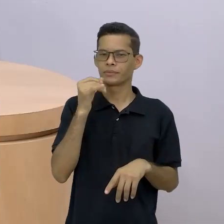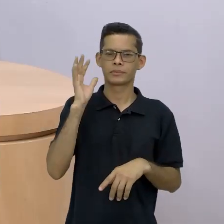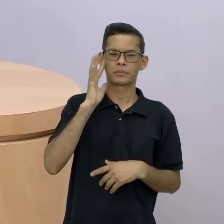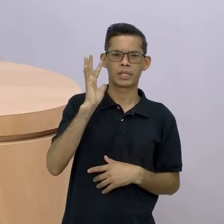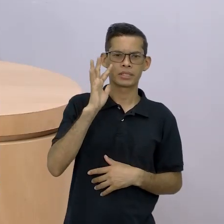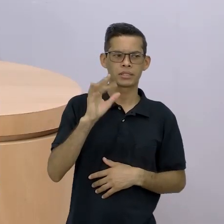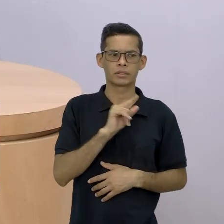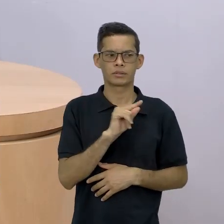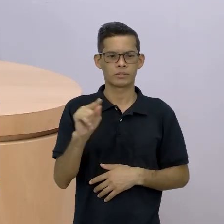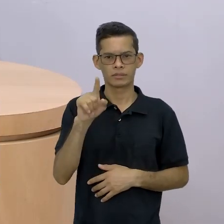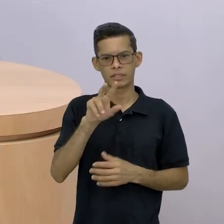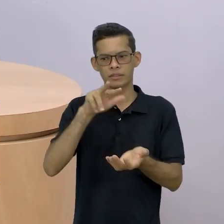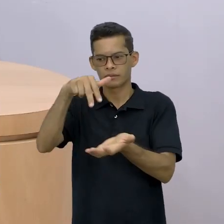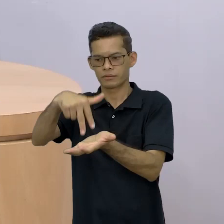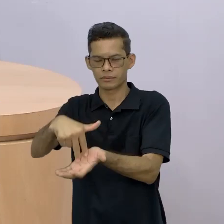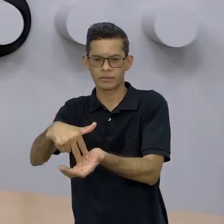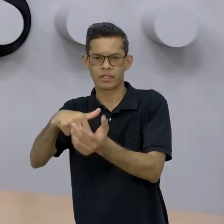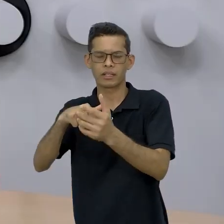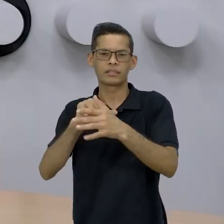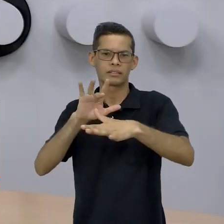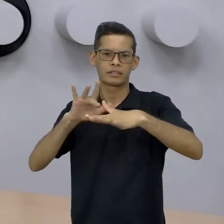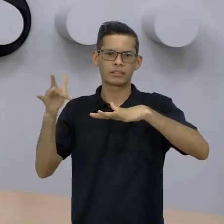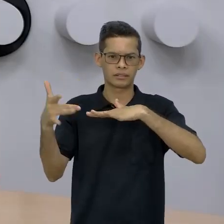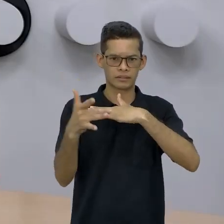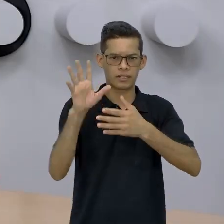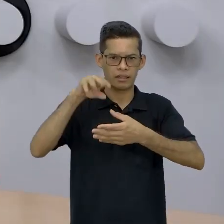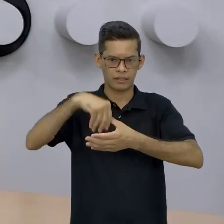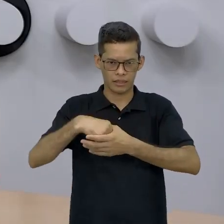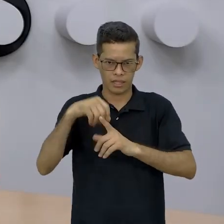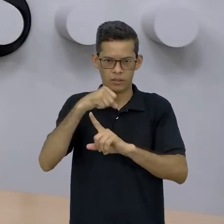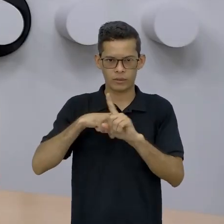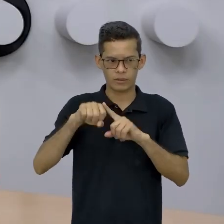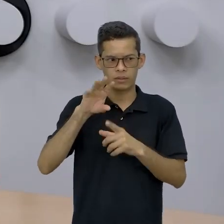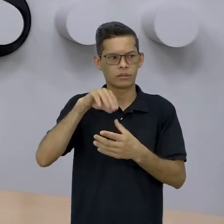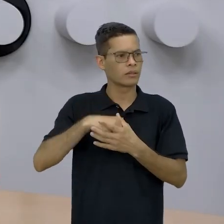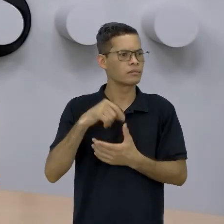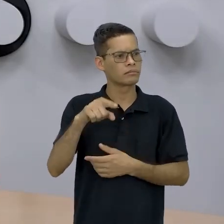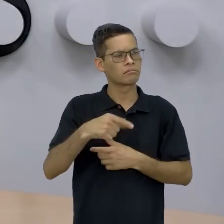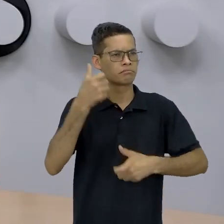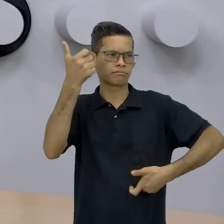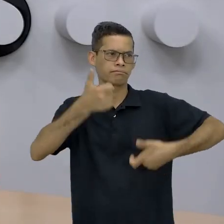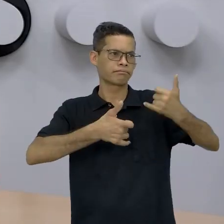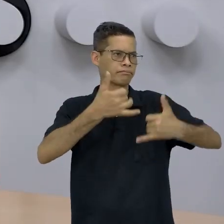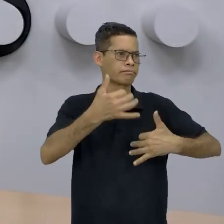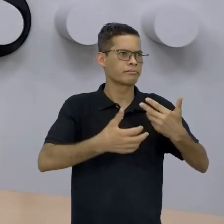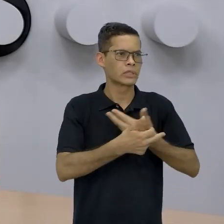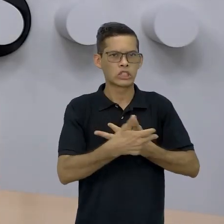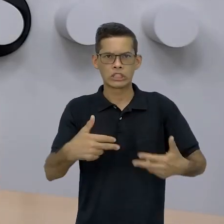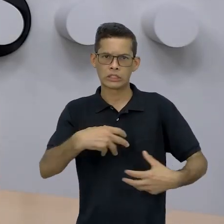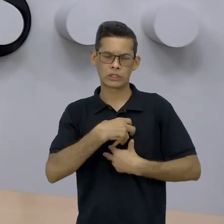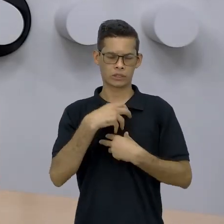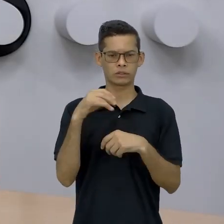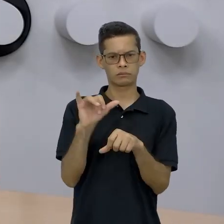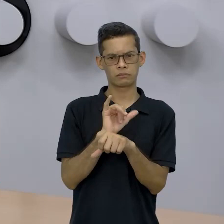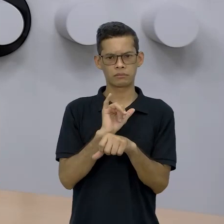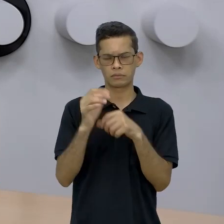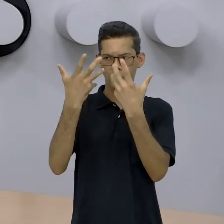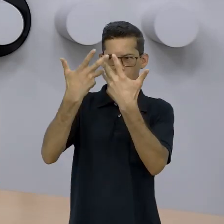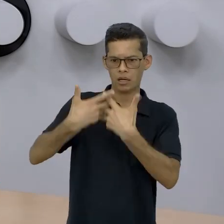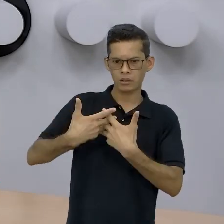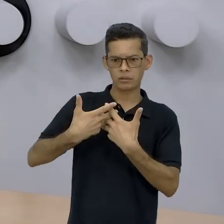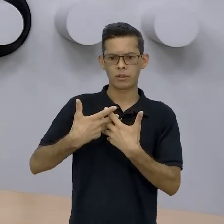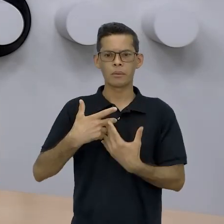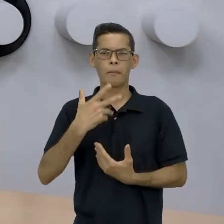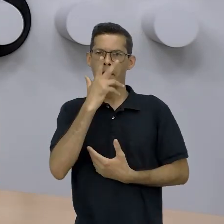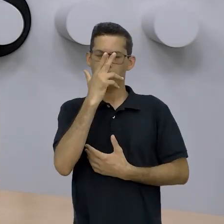canal de mídia social, sei lá, e falar algo muito cabeça, muito racional, etc., muito provavelmente você vai ter meia